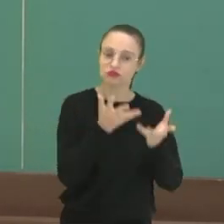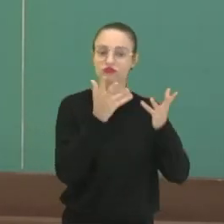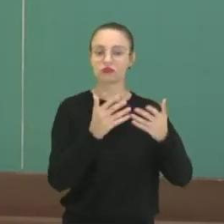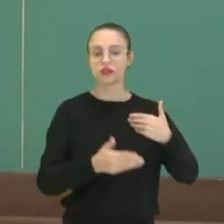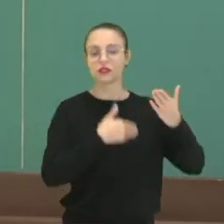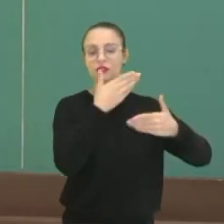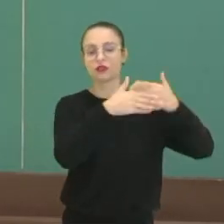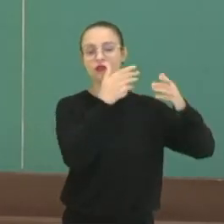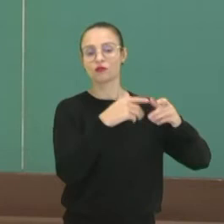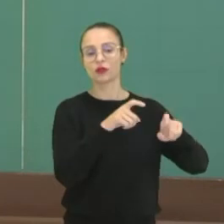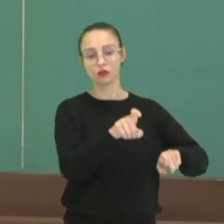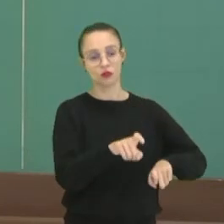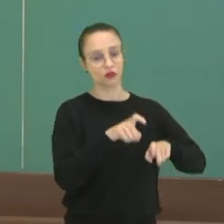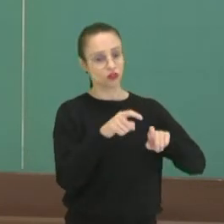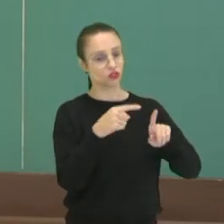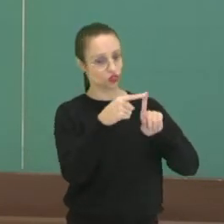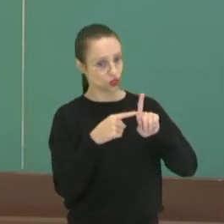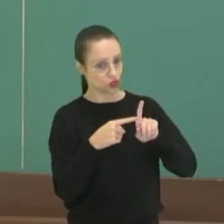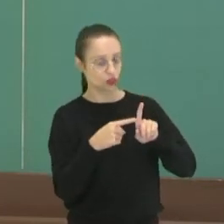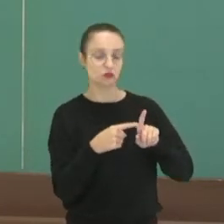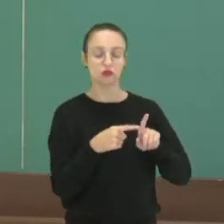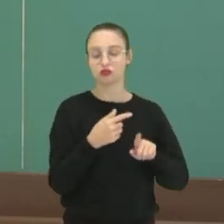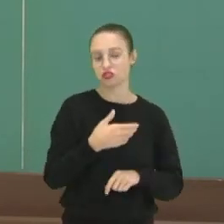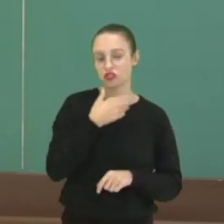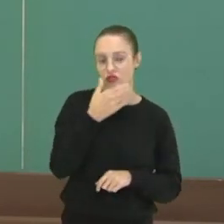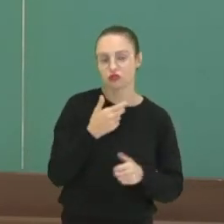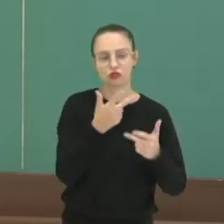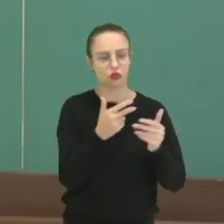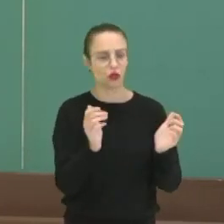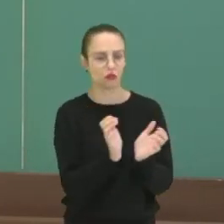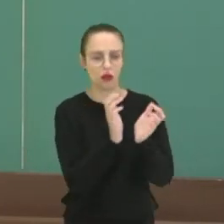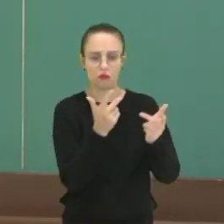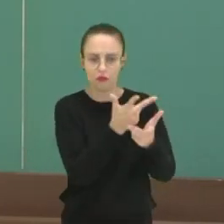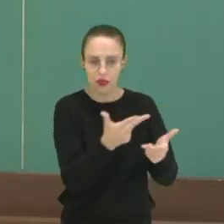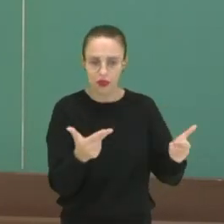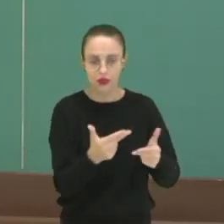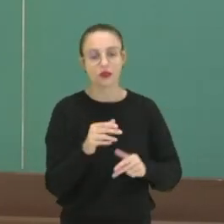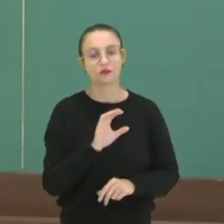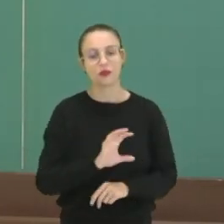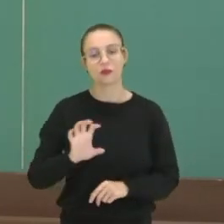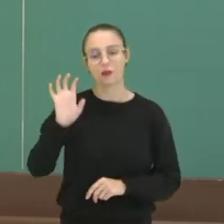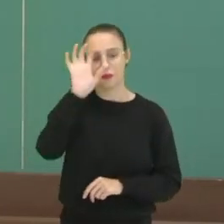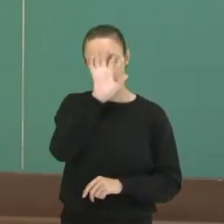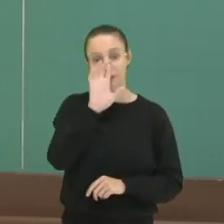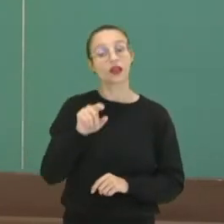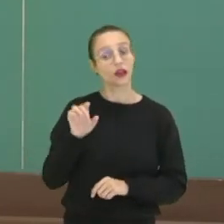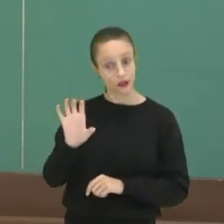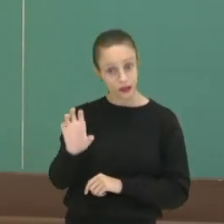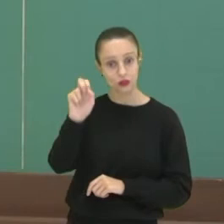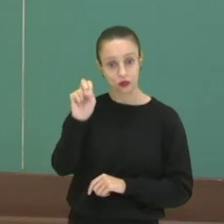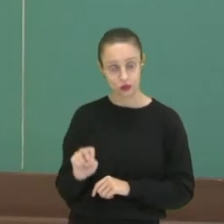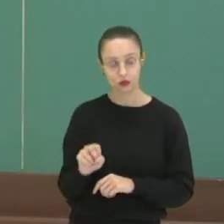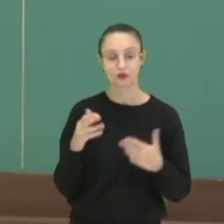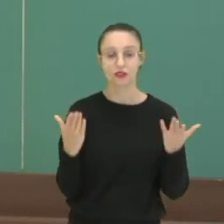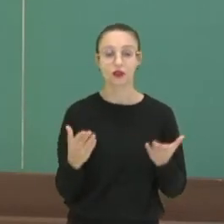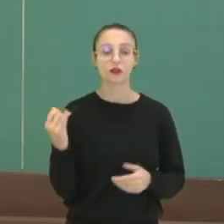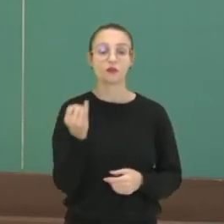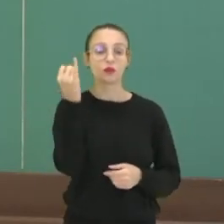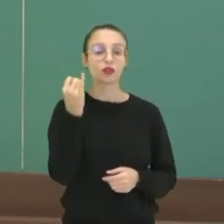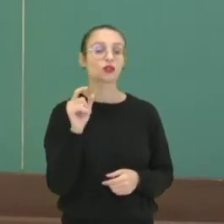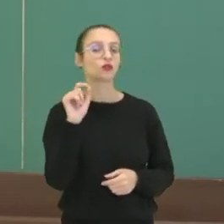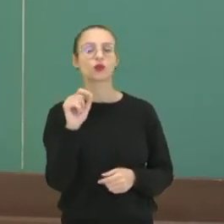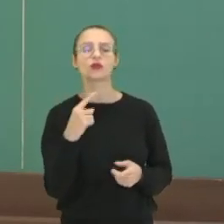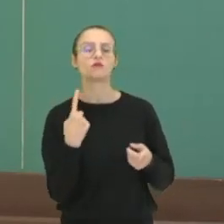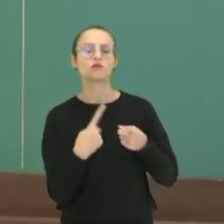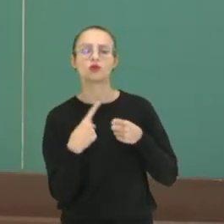desenvolvimento de um determinado tipo de planta, de cultivo, feito em cada parte da região sul. Então, é importante pensar que, por